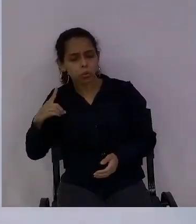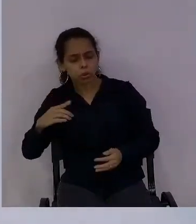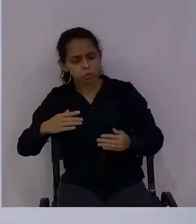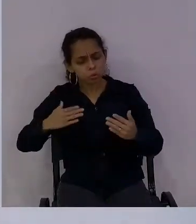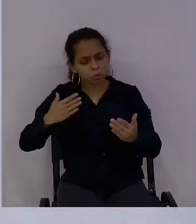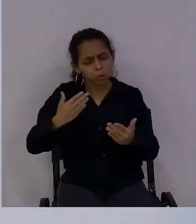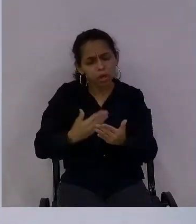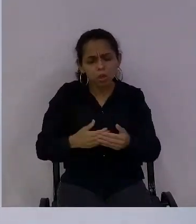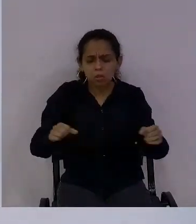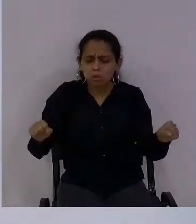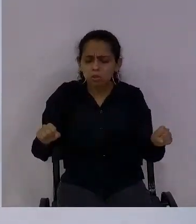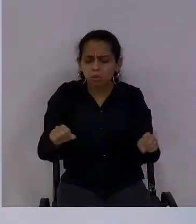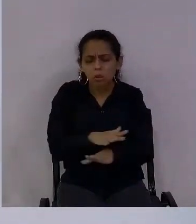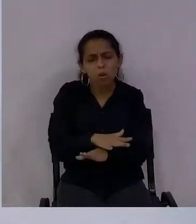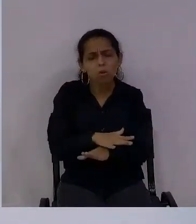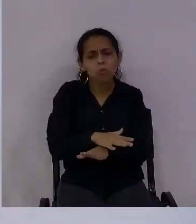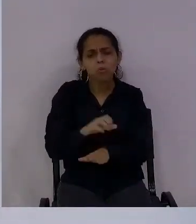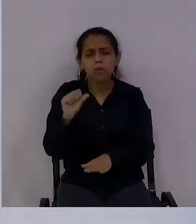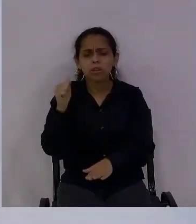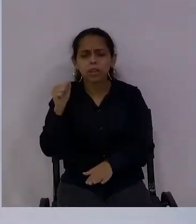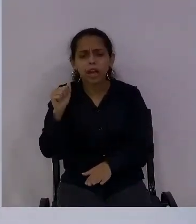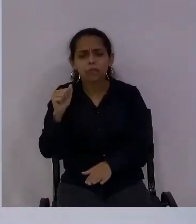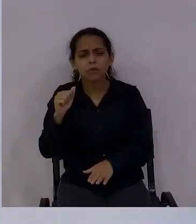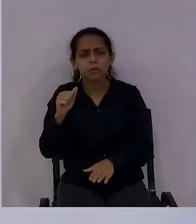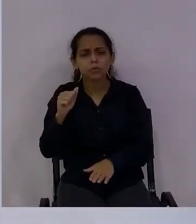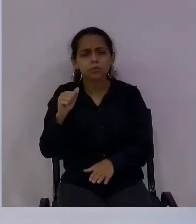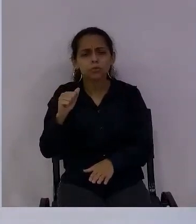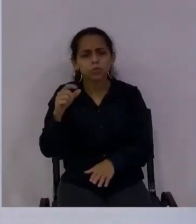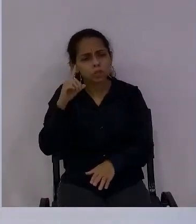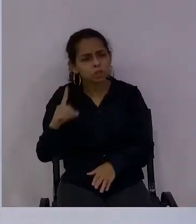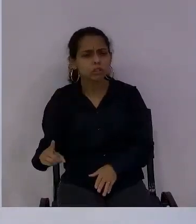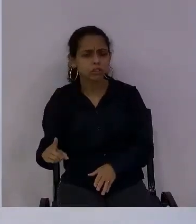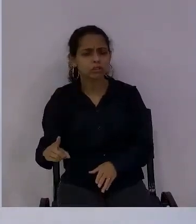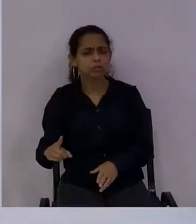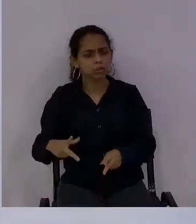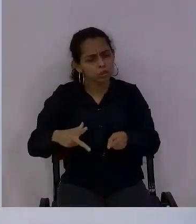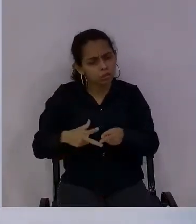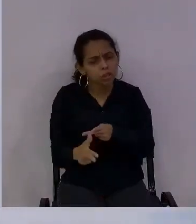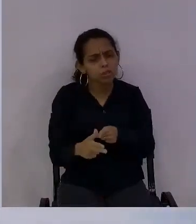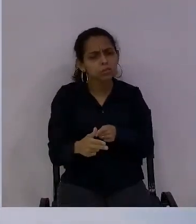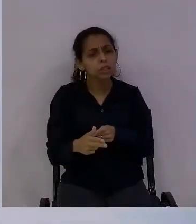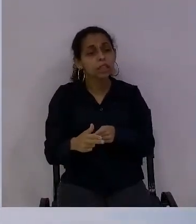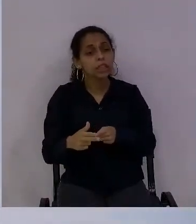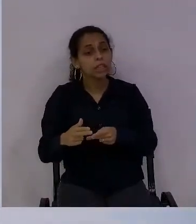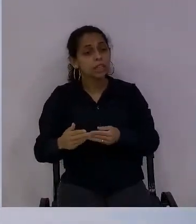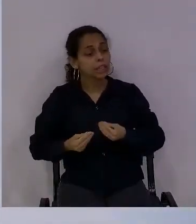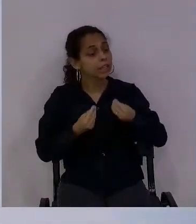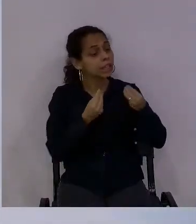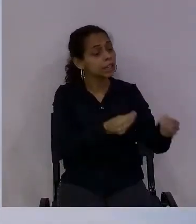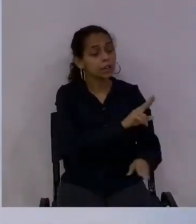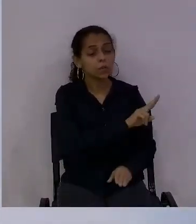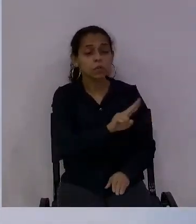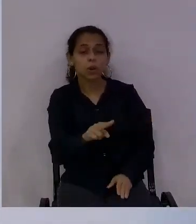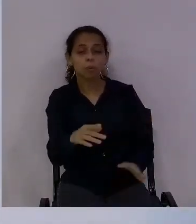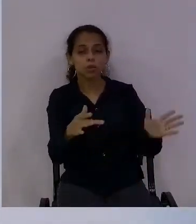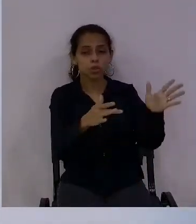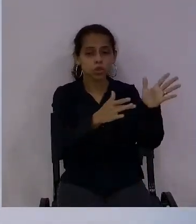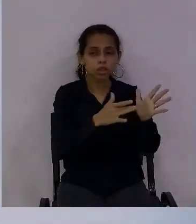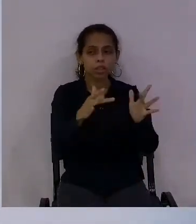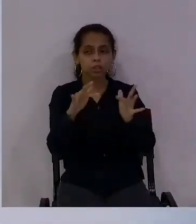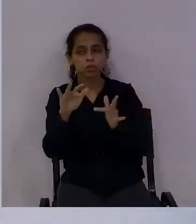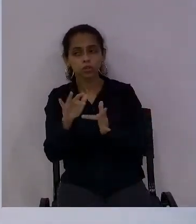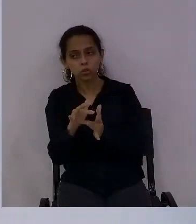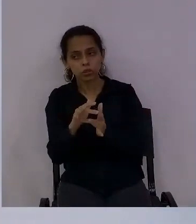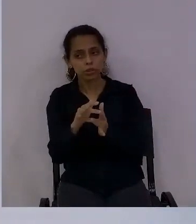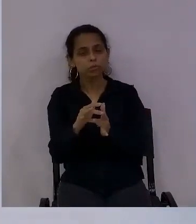ser circuncidado o menino, deram-lhe então o nome de Jesus. Há aqui a descrição do